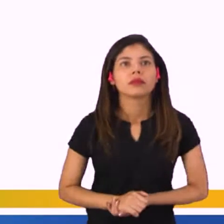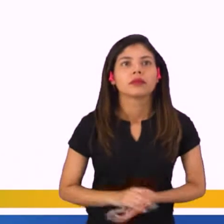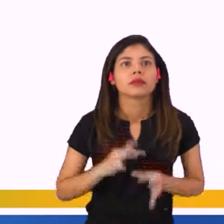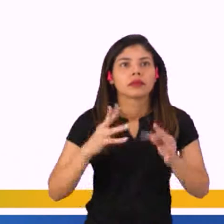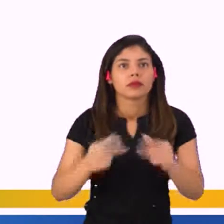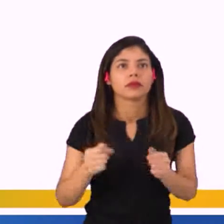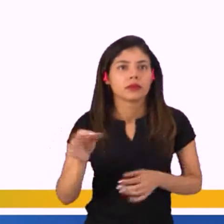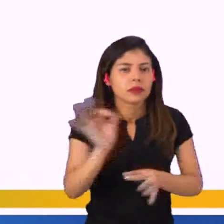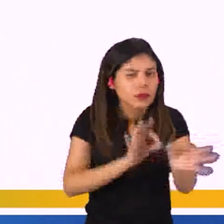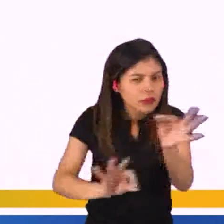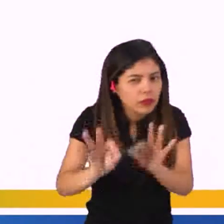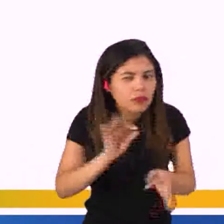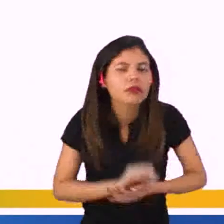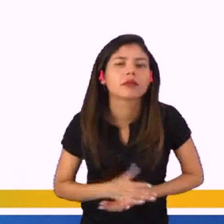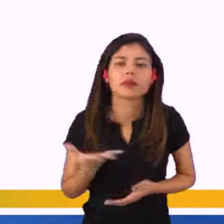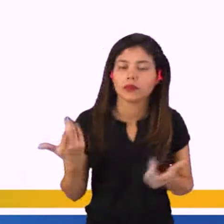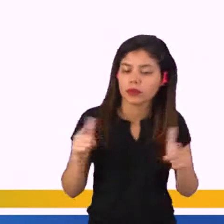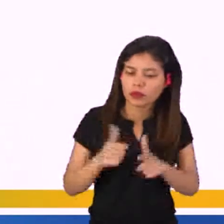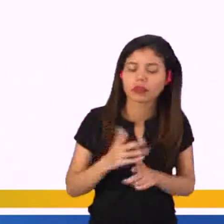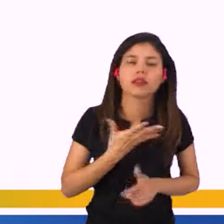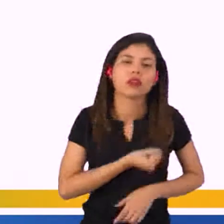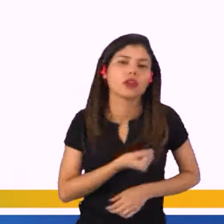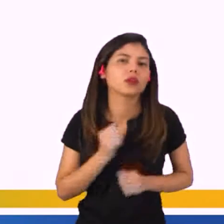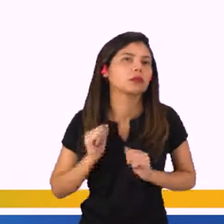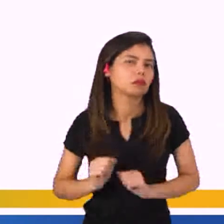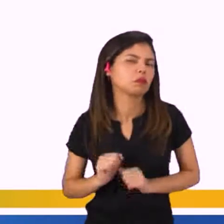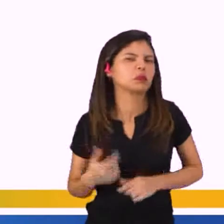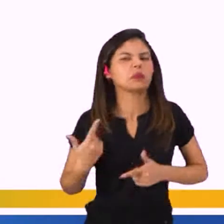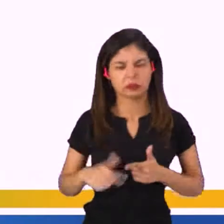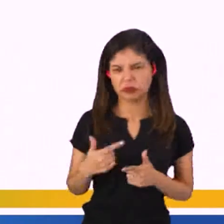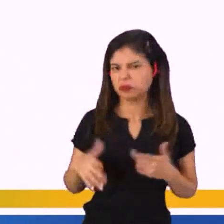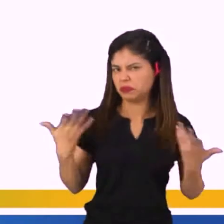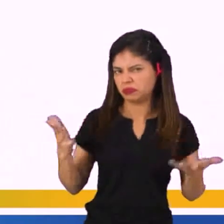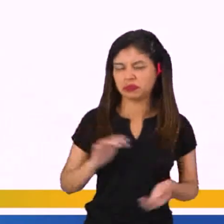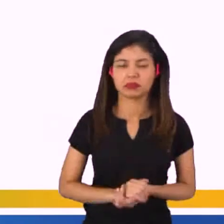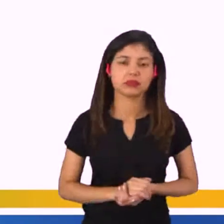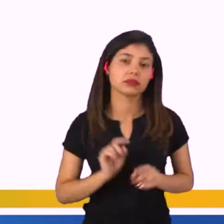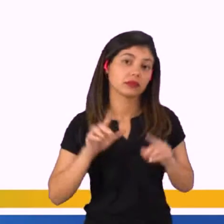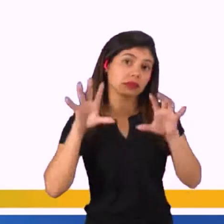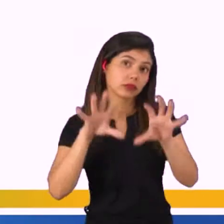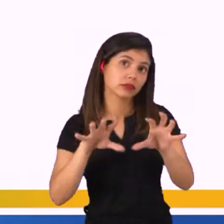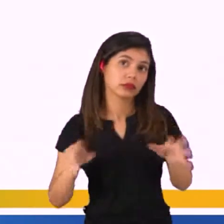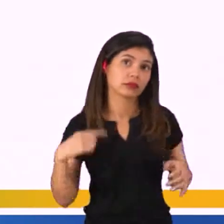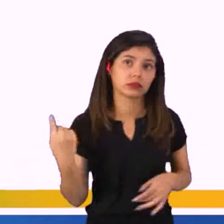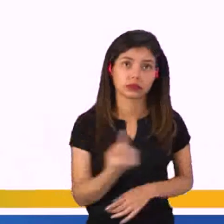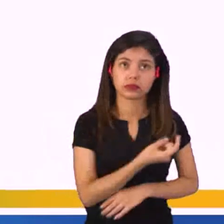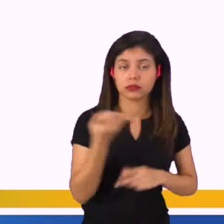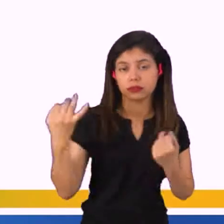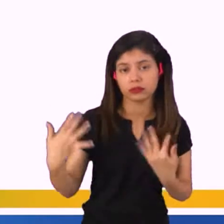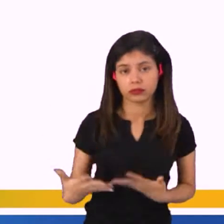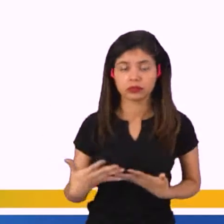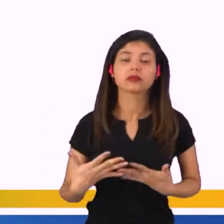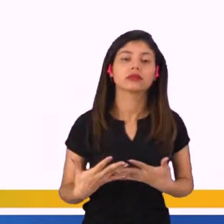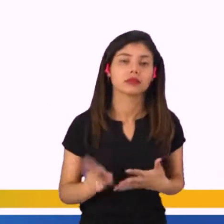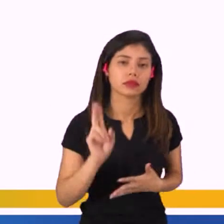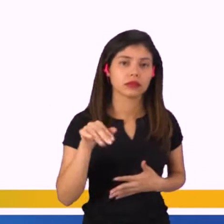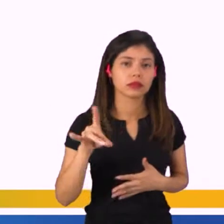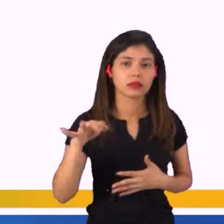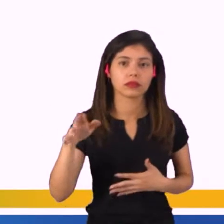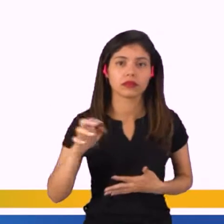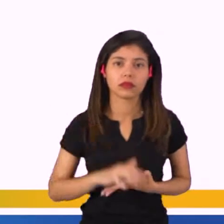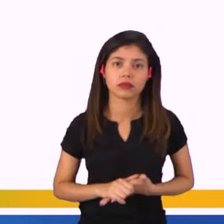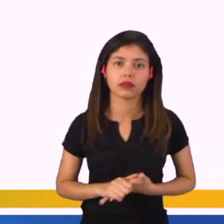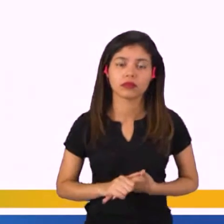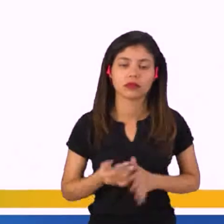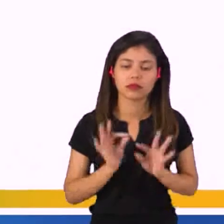0,065. Então, manusear números muito pequenos também pode ser trabalhoso, né? Dessa forma, então, nós definimos unidades